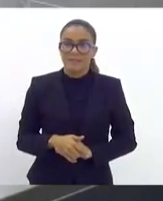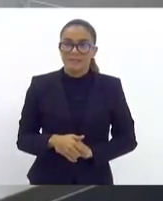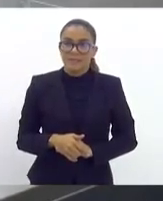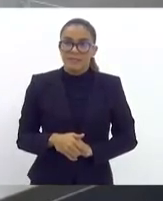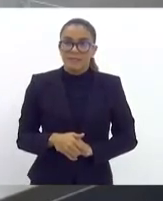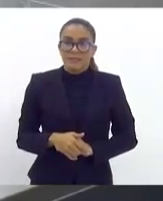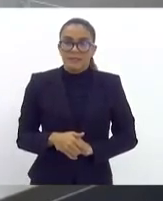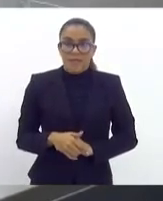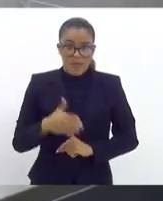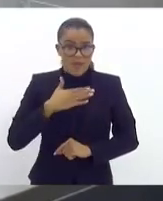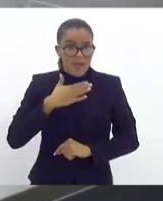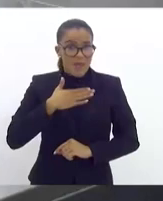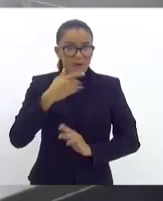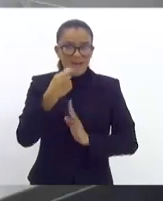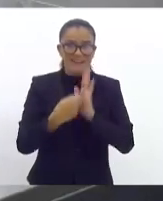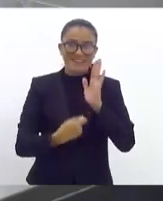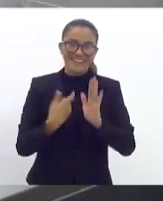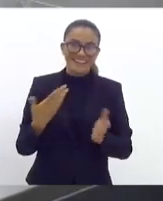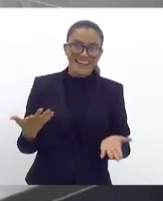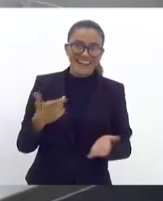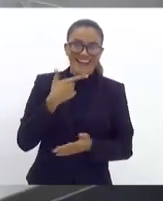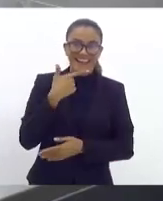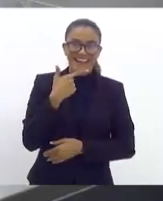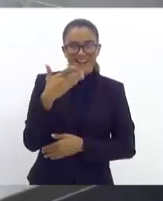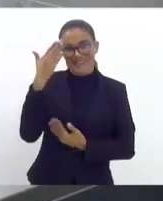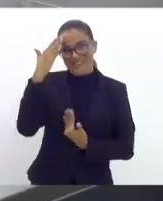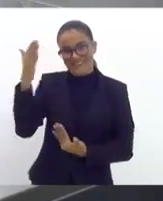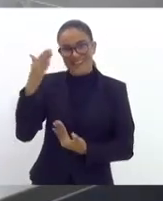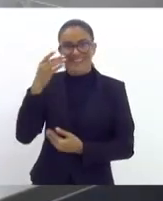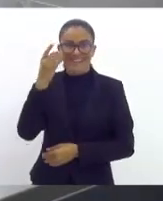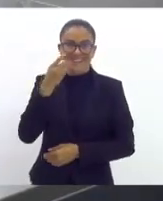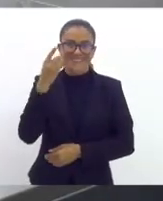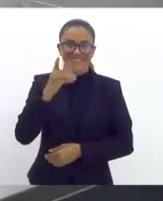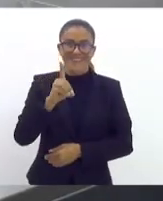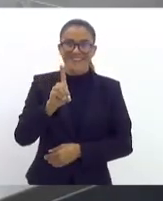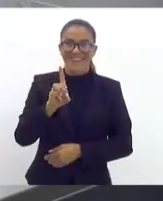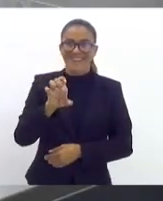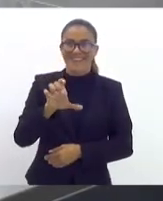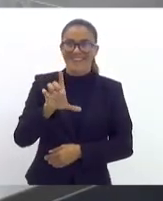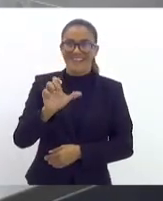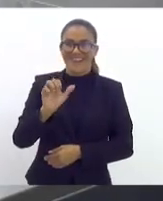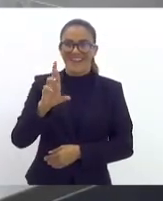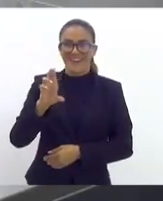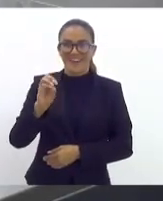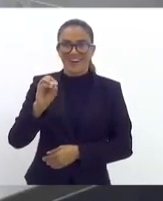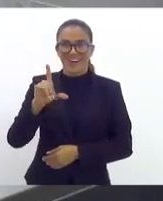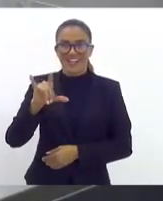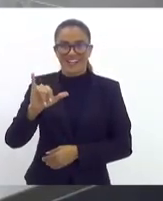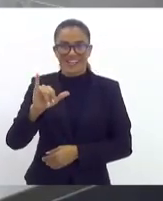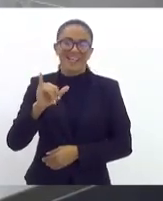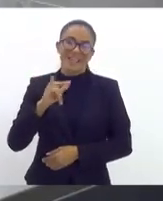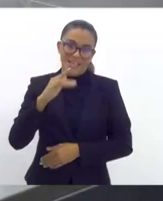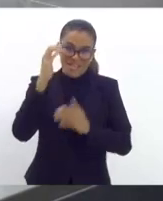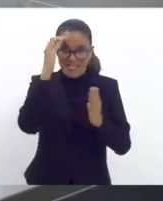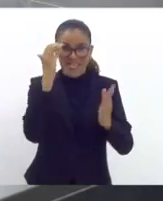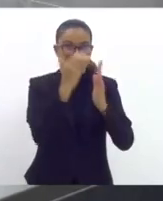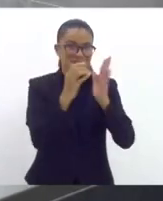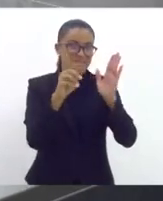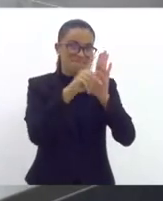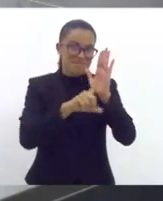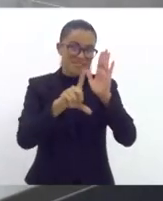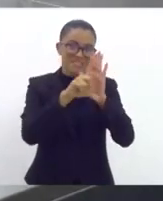autoria Obrigado Deputado respeitando os projetos anteriores tá vendo